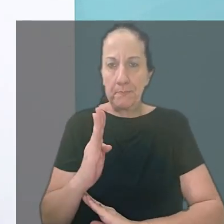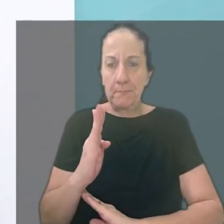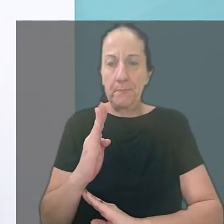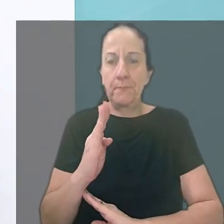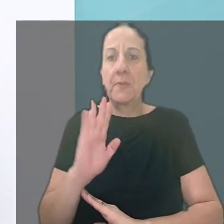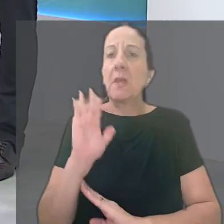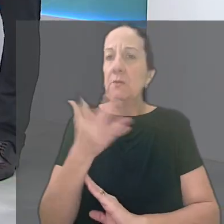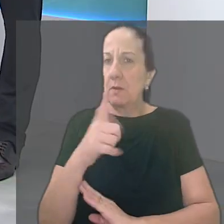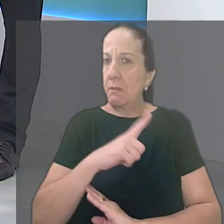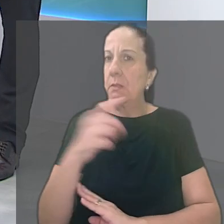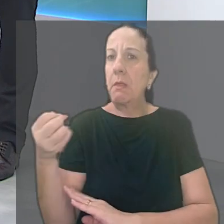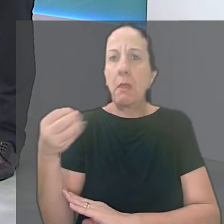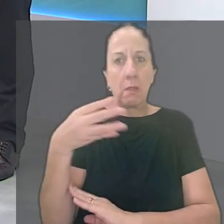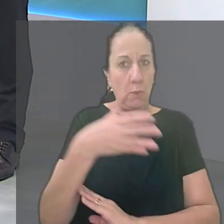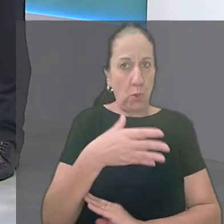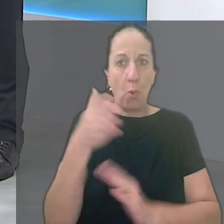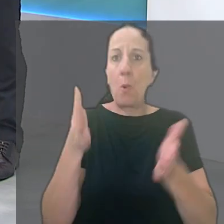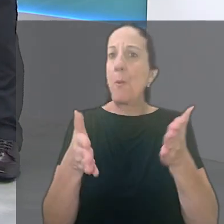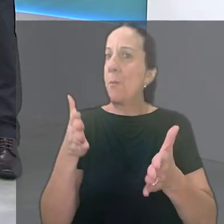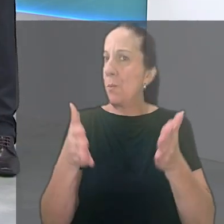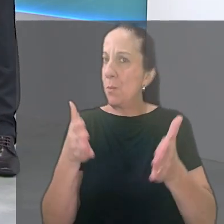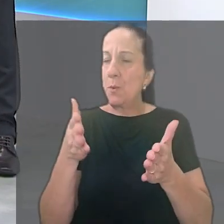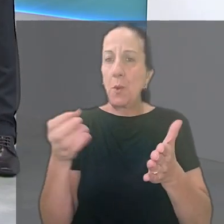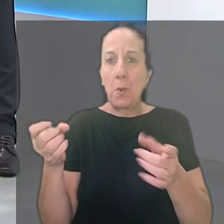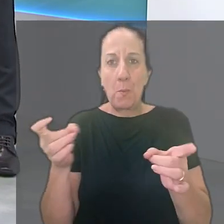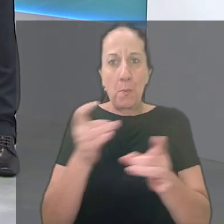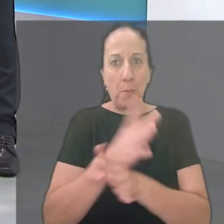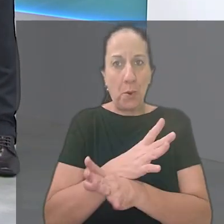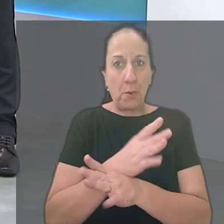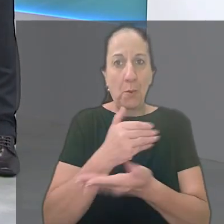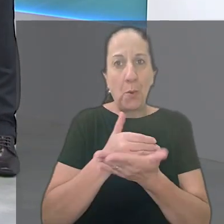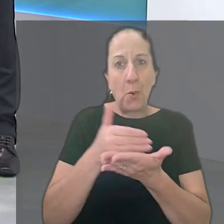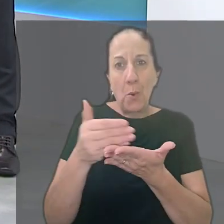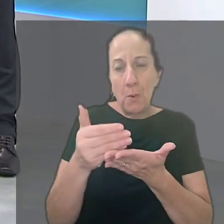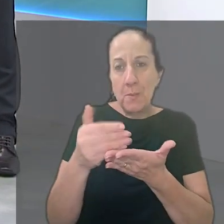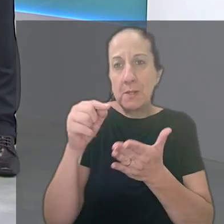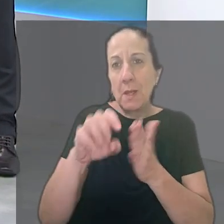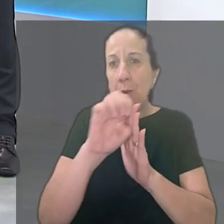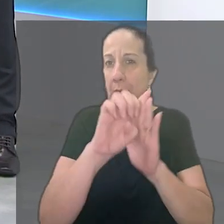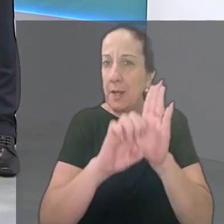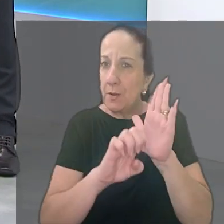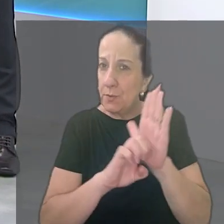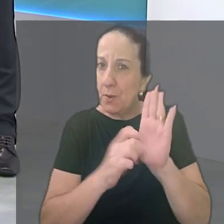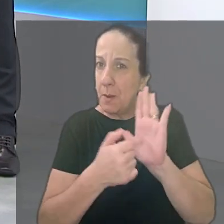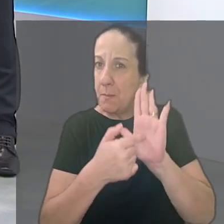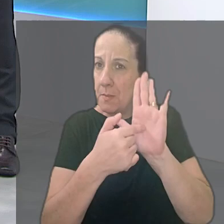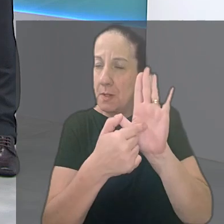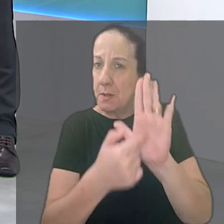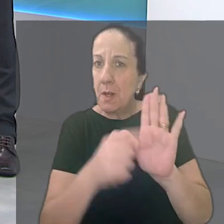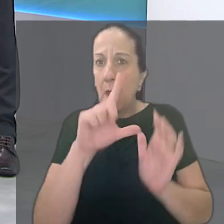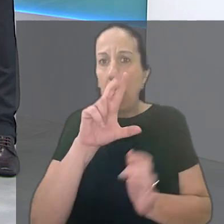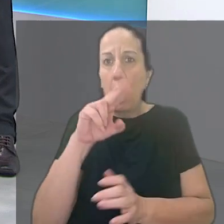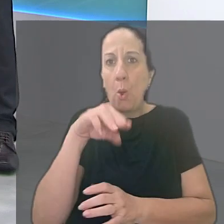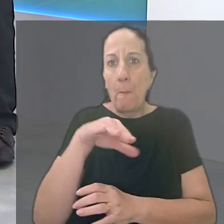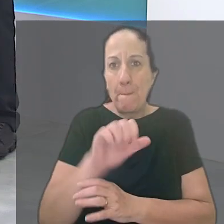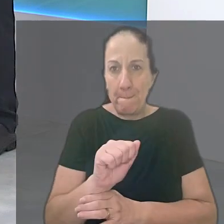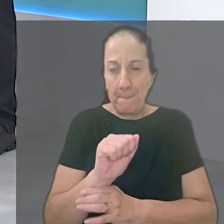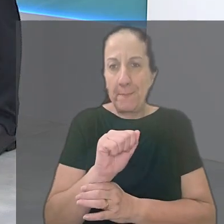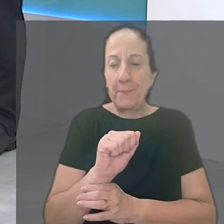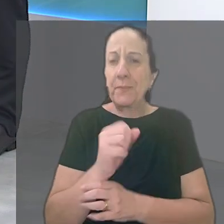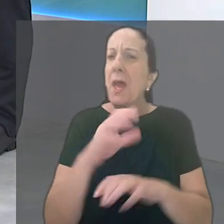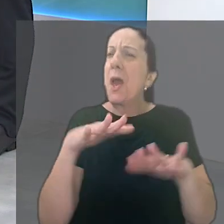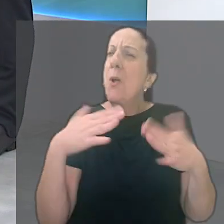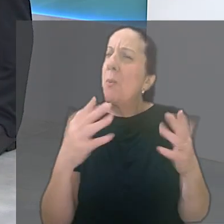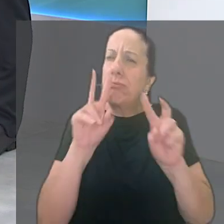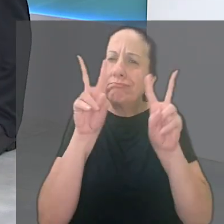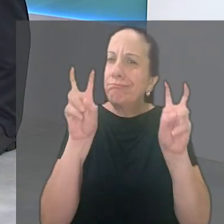trabalho no Brasil. E já tem novos episódios saindo do forno e vamos conversar agora com a editora e apresentadora do programa, Luma